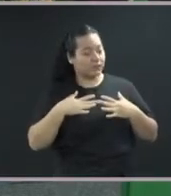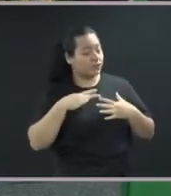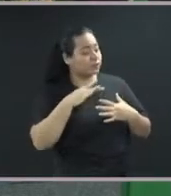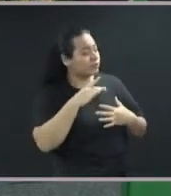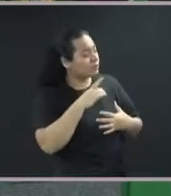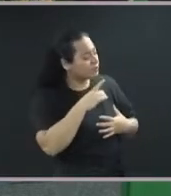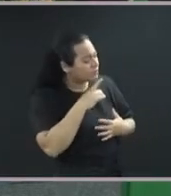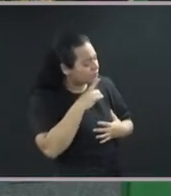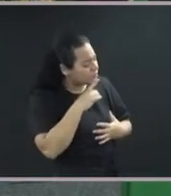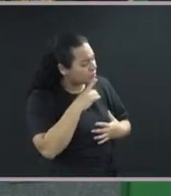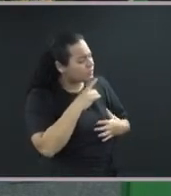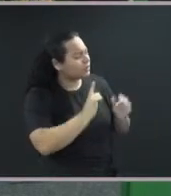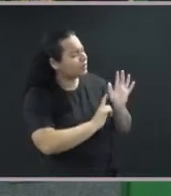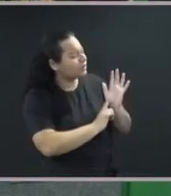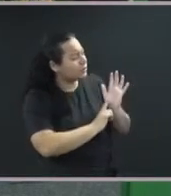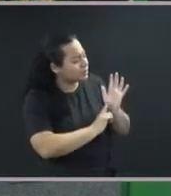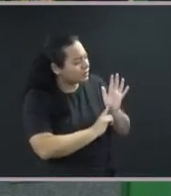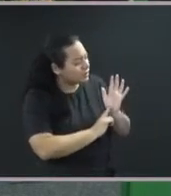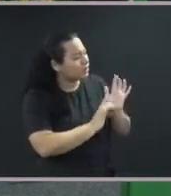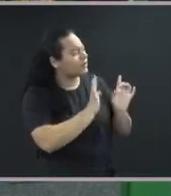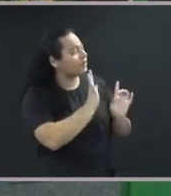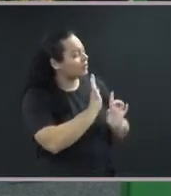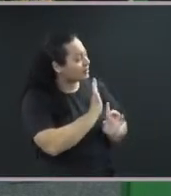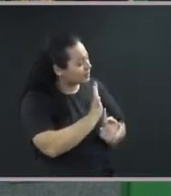que o Senhor é Deus.